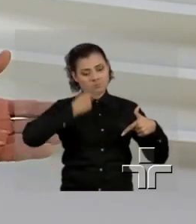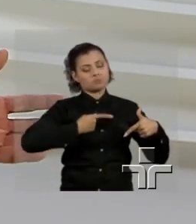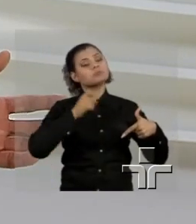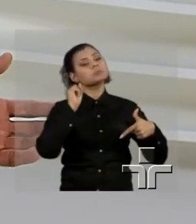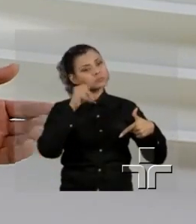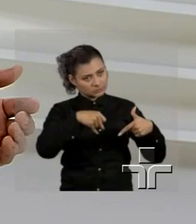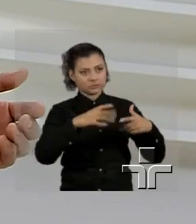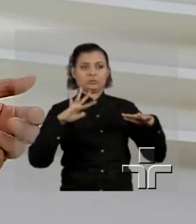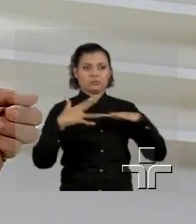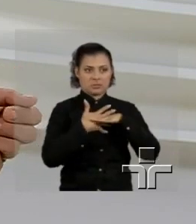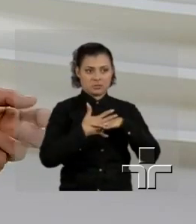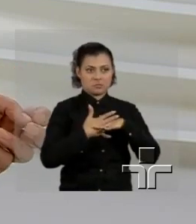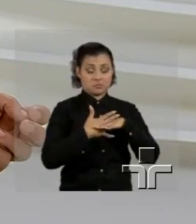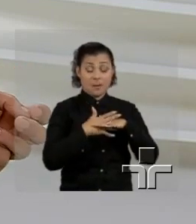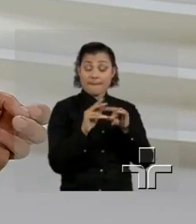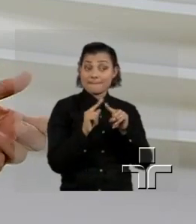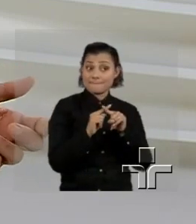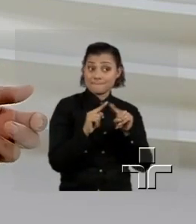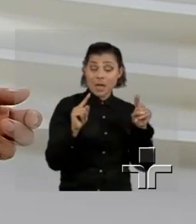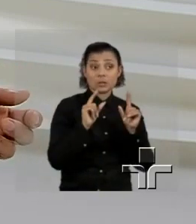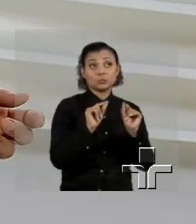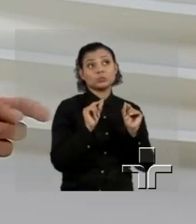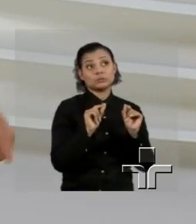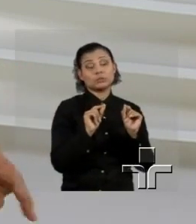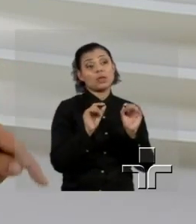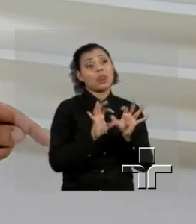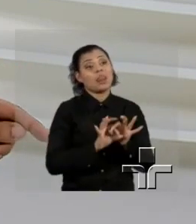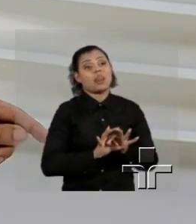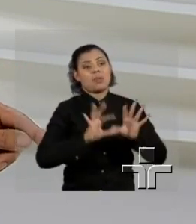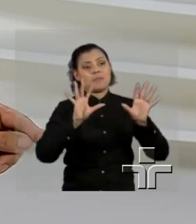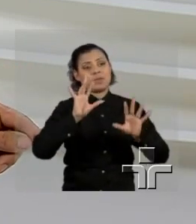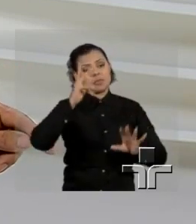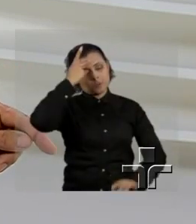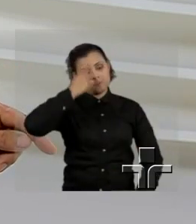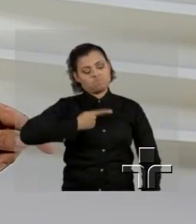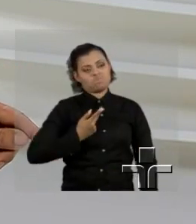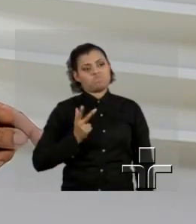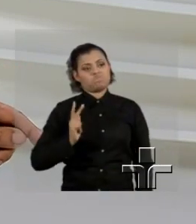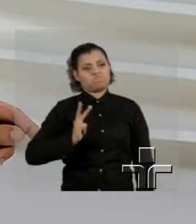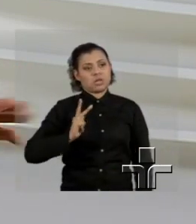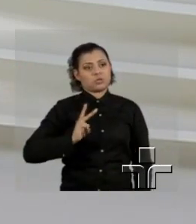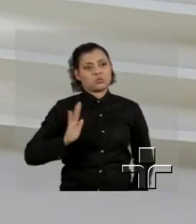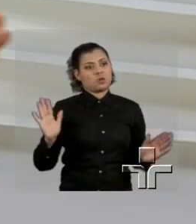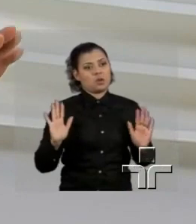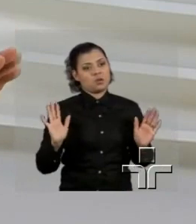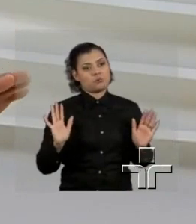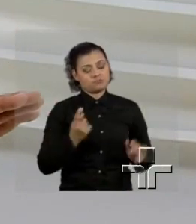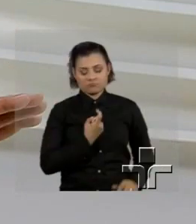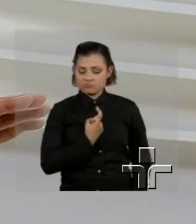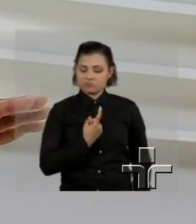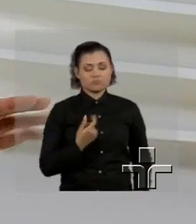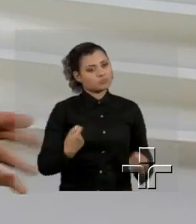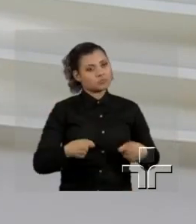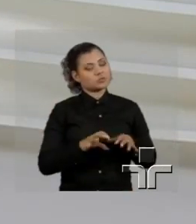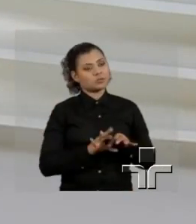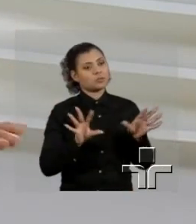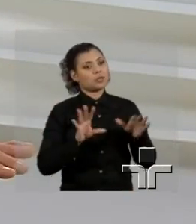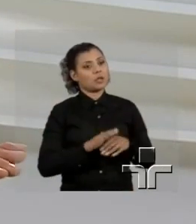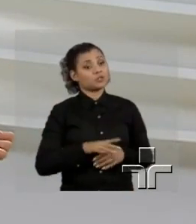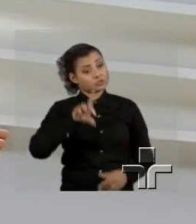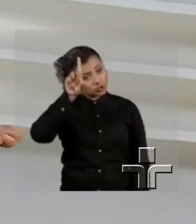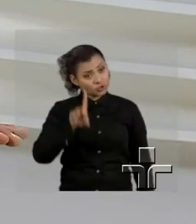bem intrigante. Ele disse o seguinte: olha, além das Forças Armadas, eu defendo o armamento individual para o